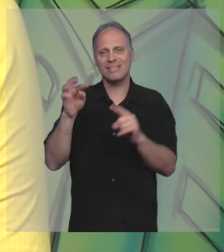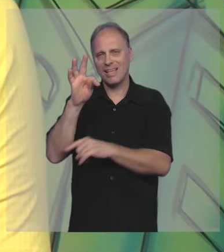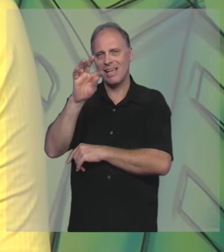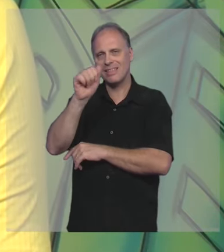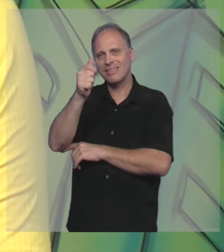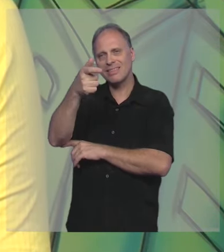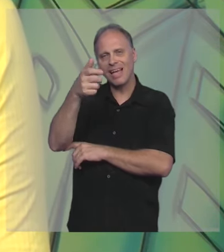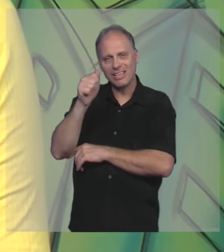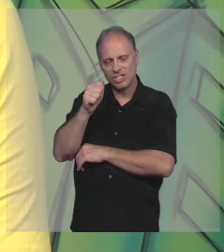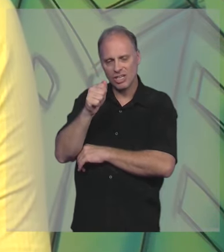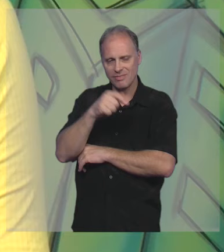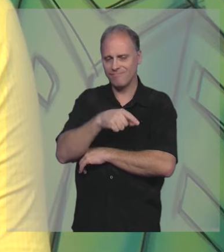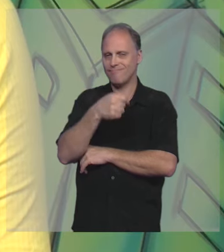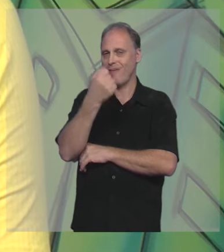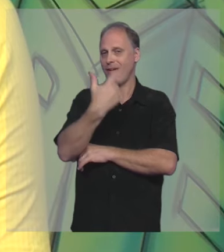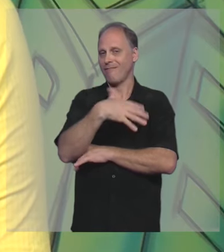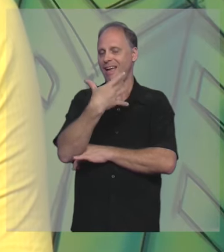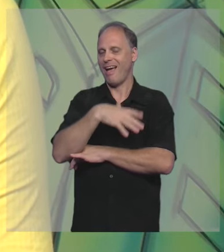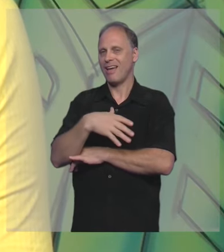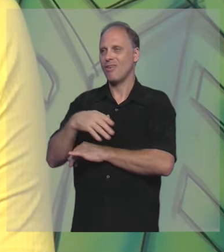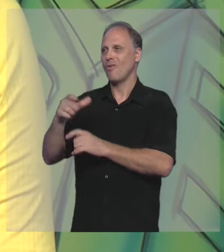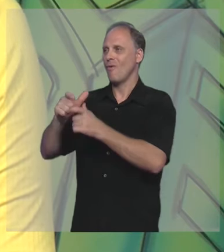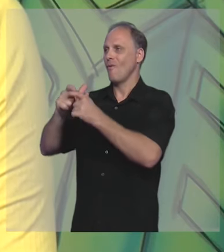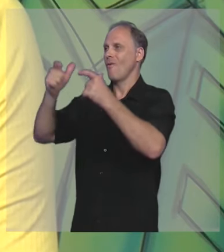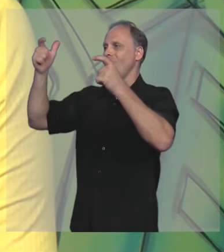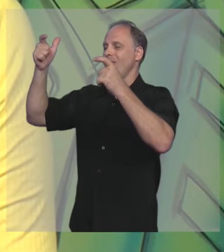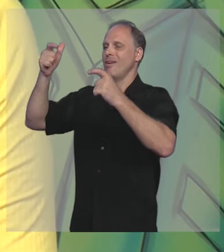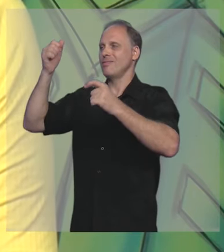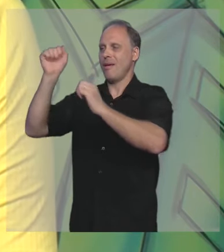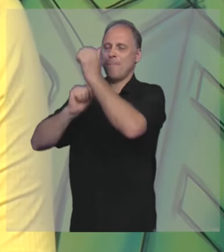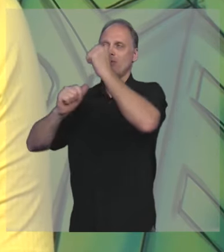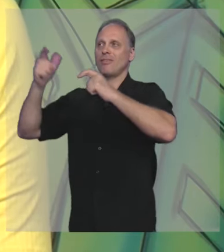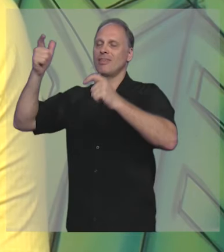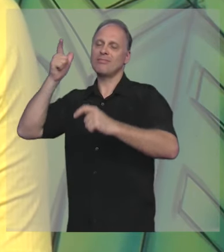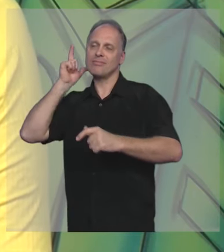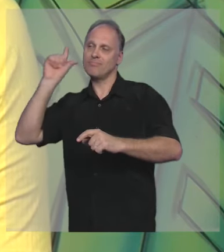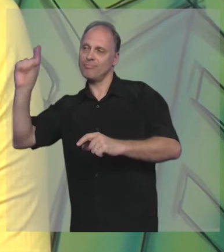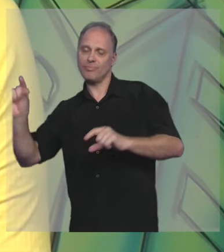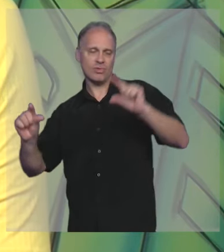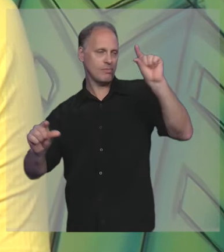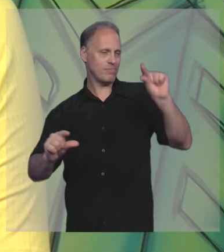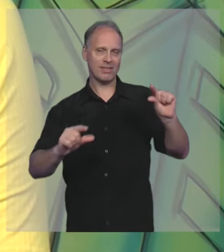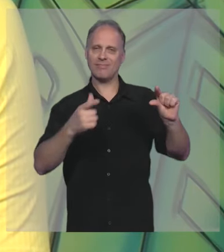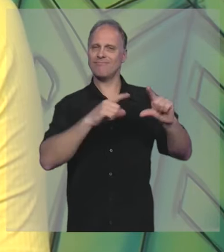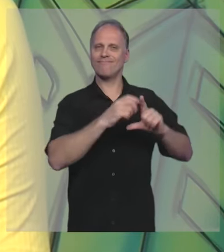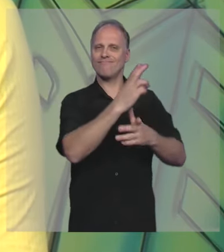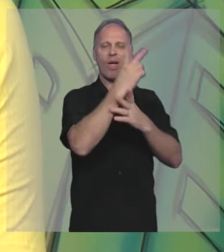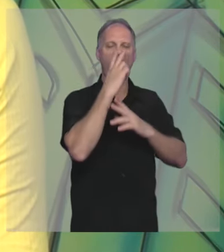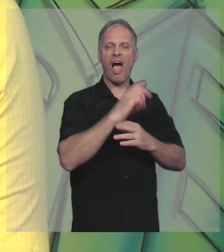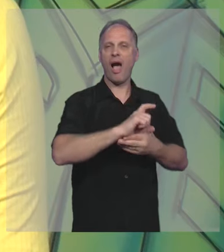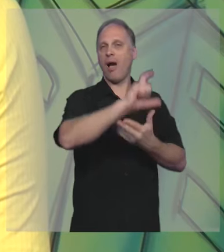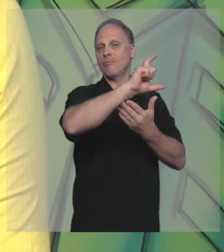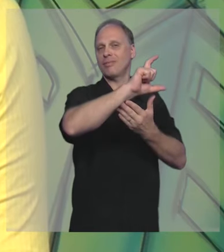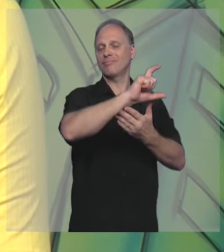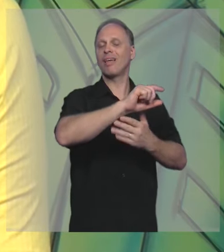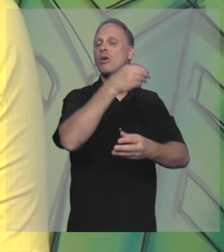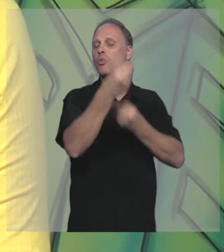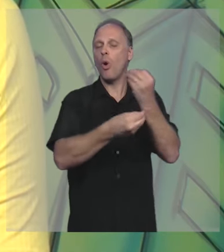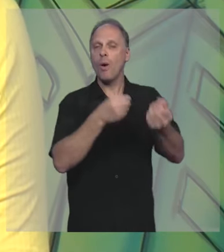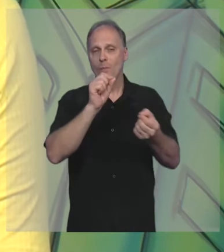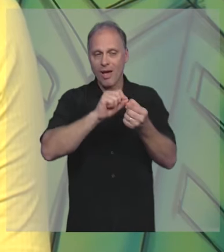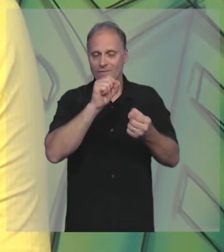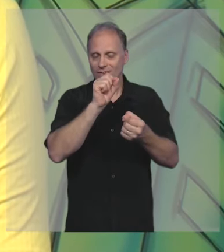taxas reduzidas precisam atingir mais o pequeno, né? E precisa exatamente ter essa relação de como ele